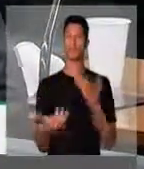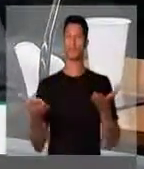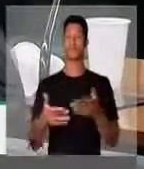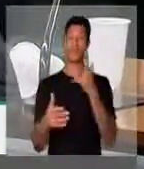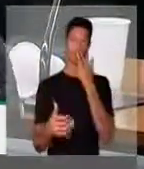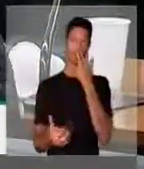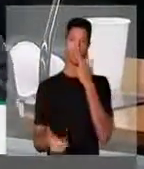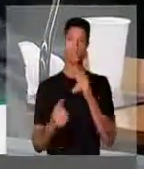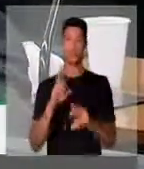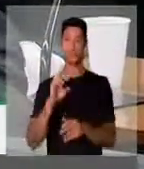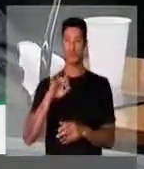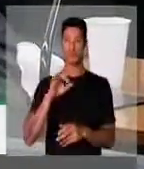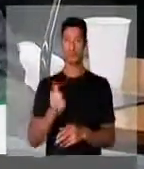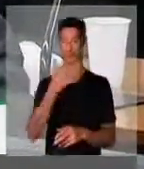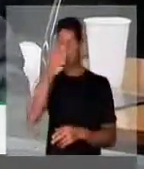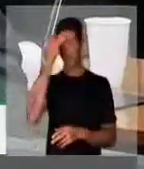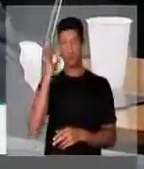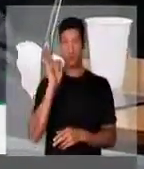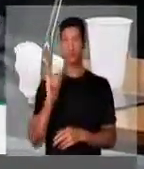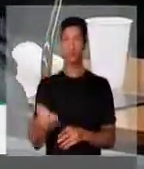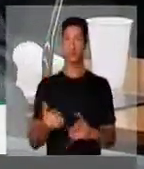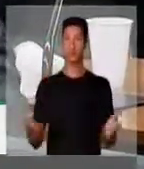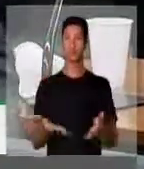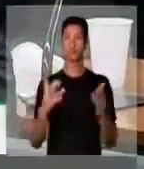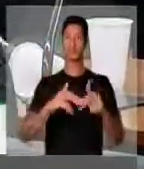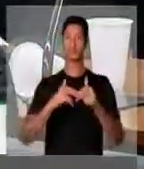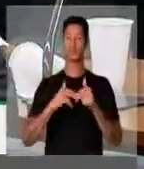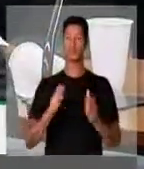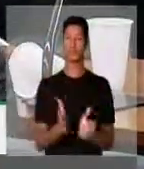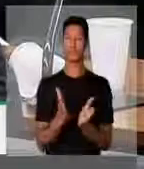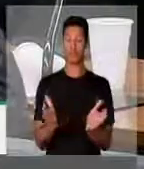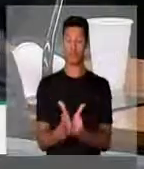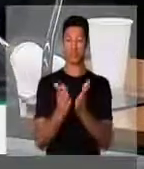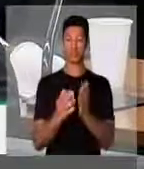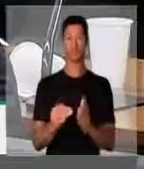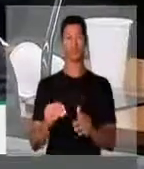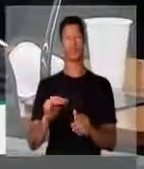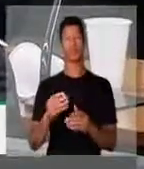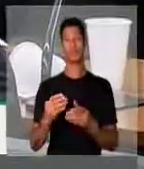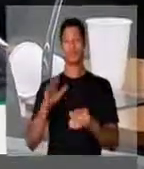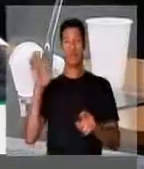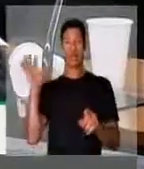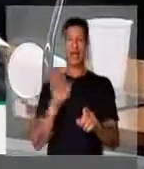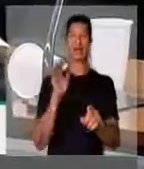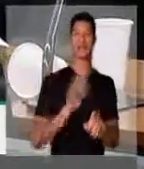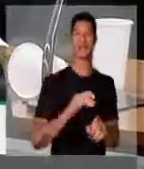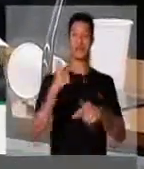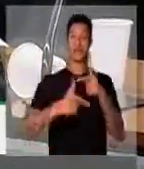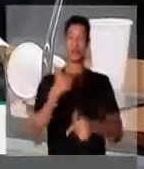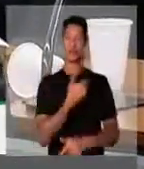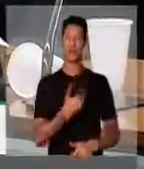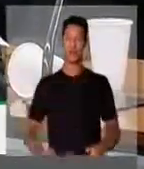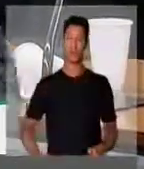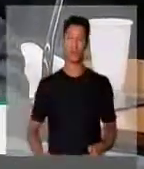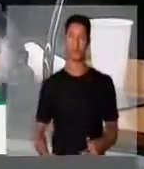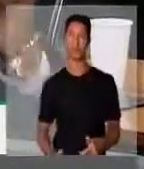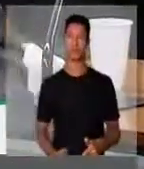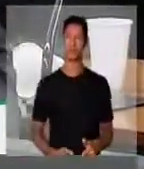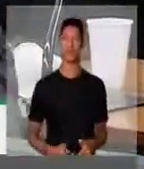estamos achatando a renda daqueles, promovendo, portanto, empobrecimento. Ataca-se os servidores